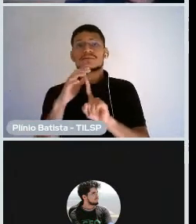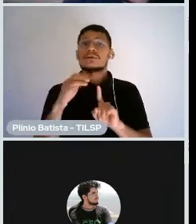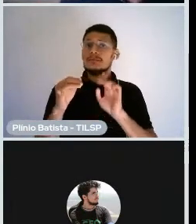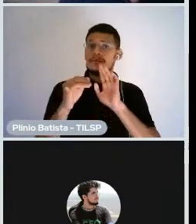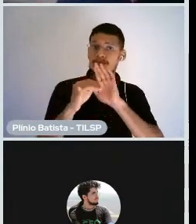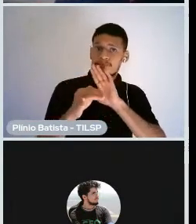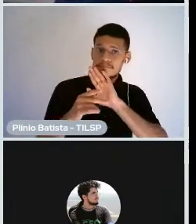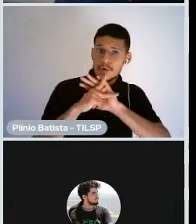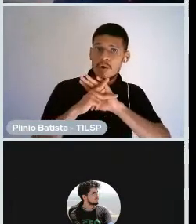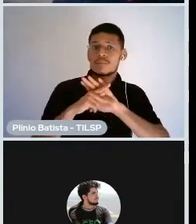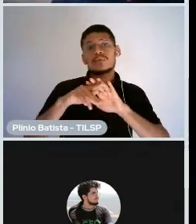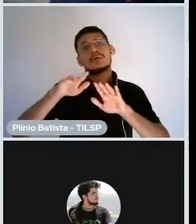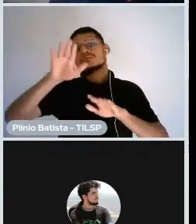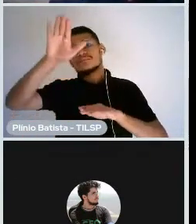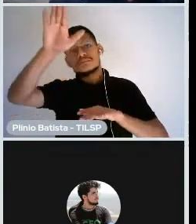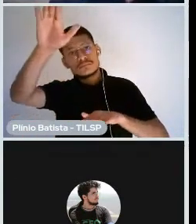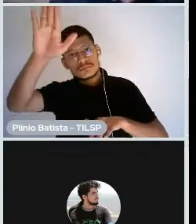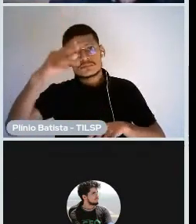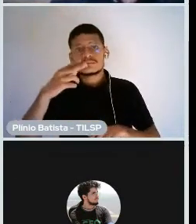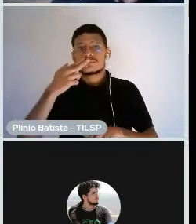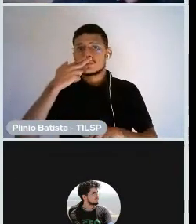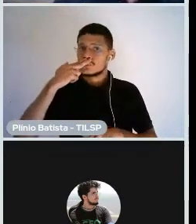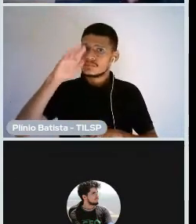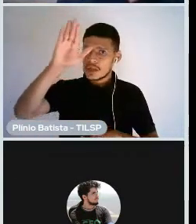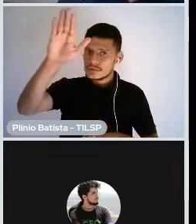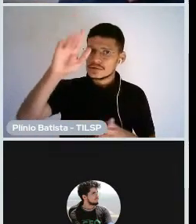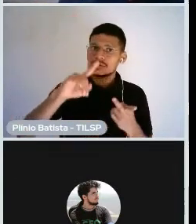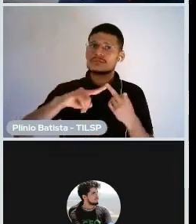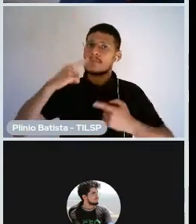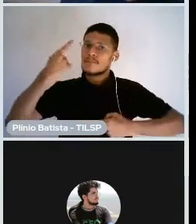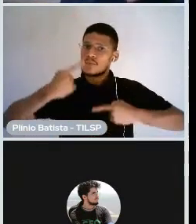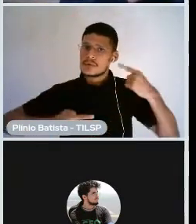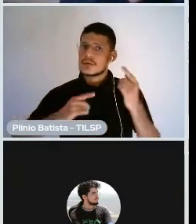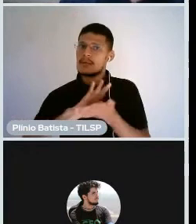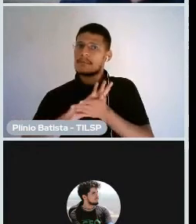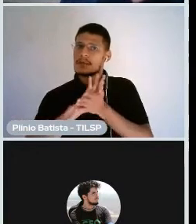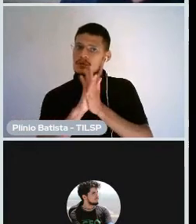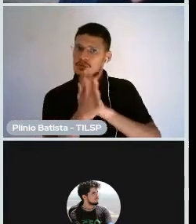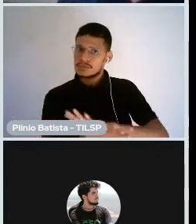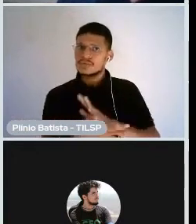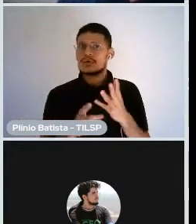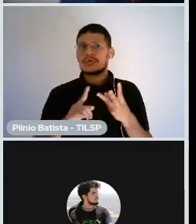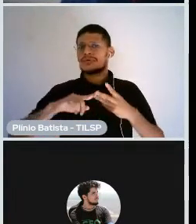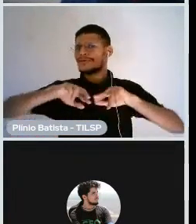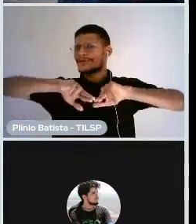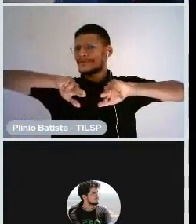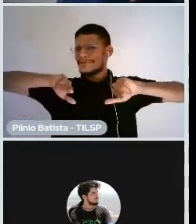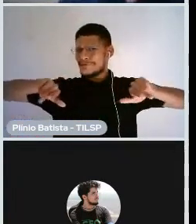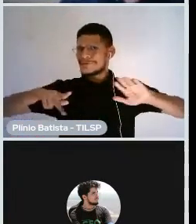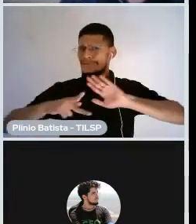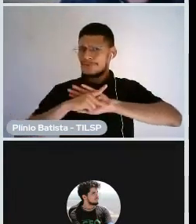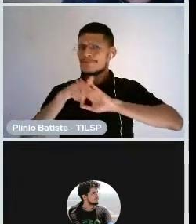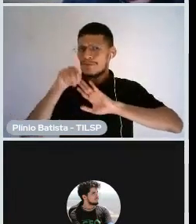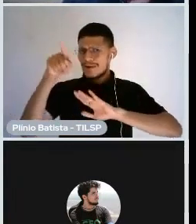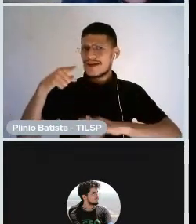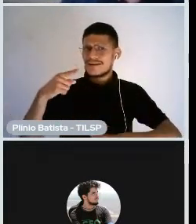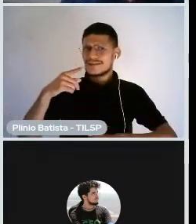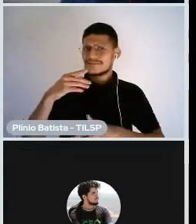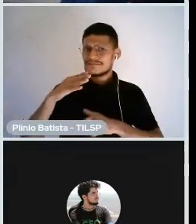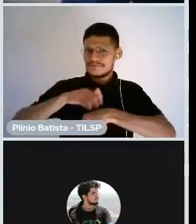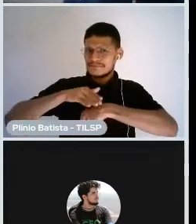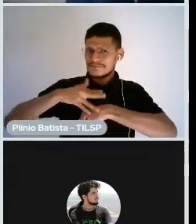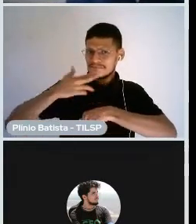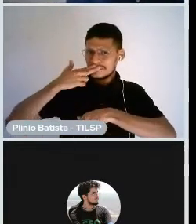por exemplo, a política preconceituosa, antissemita e etc. do nazismo, muito baseada no darwinismo